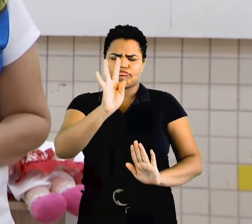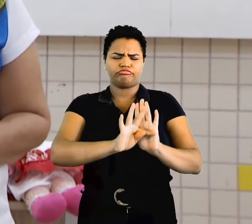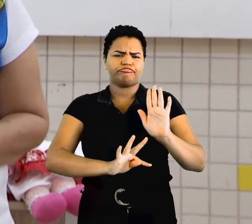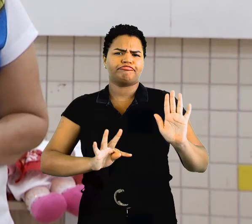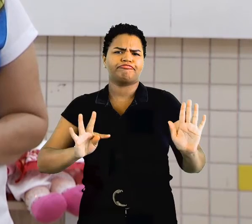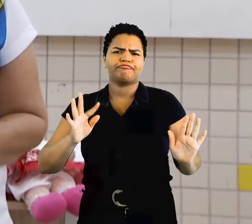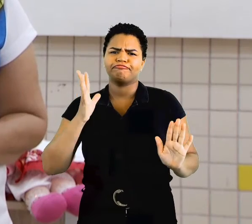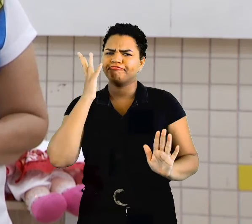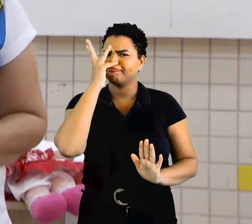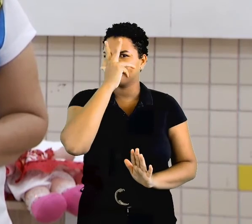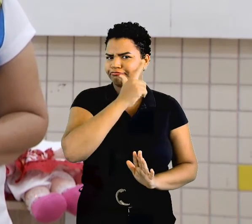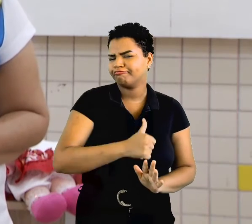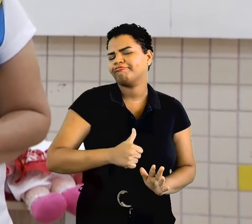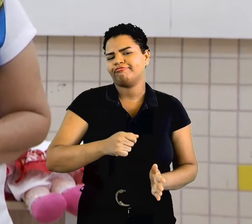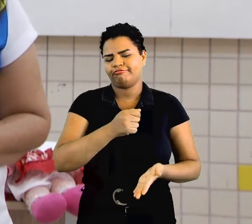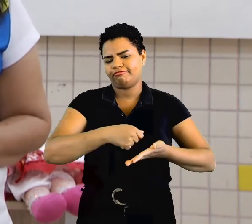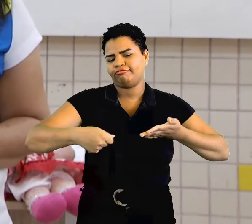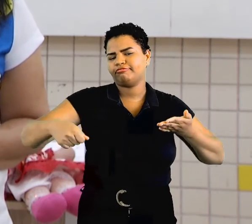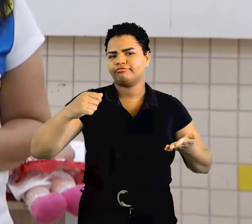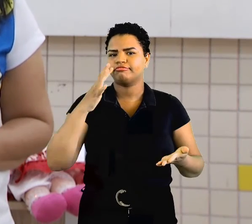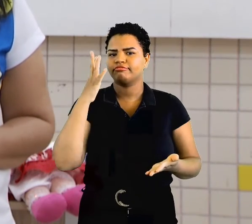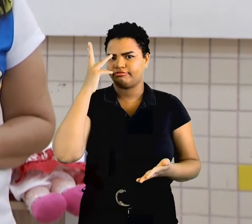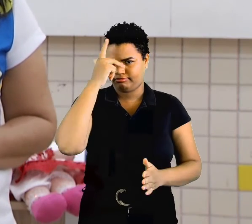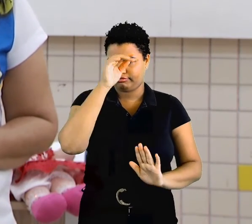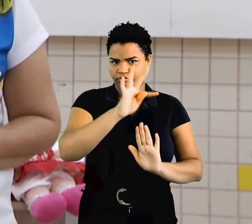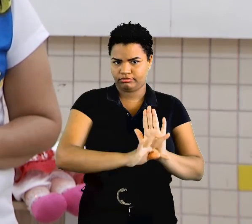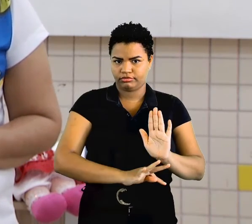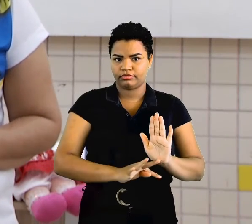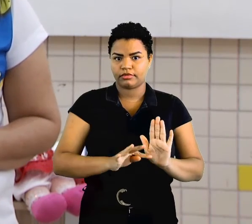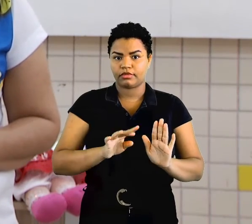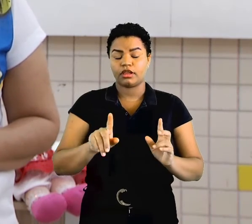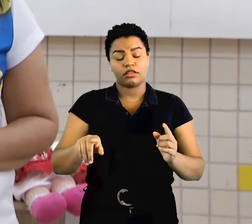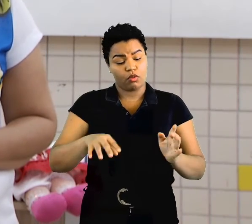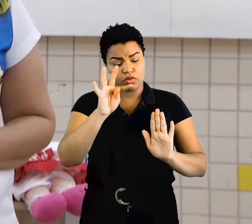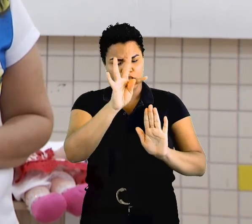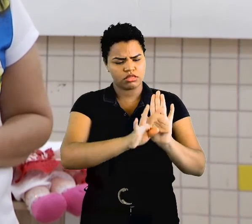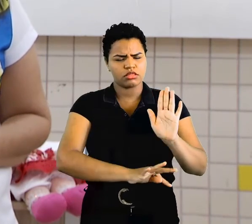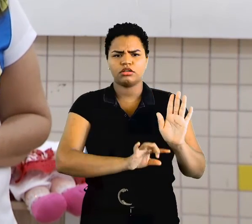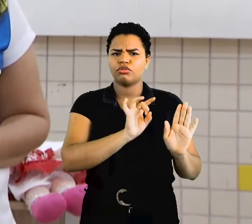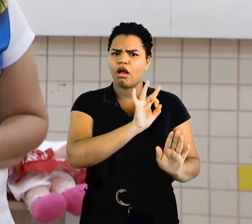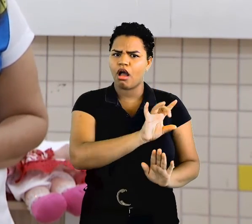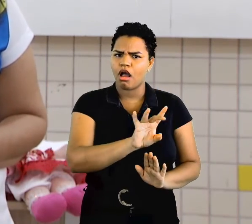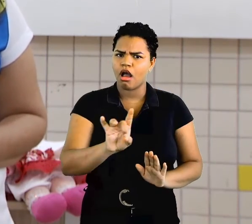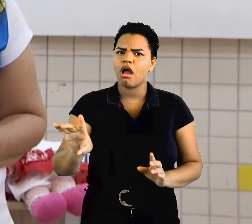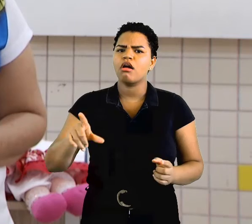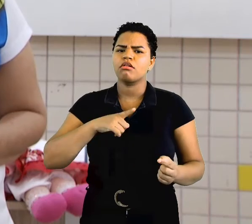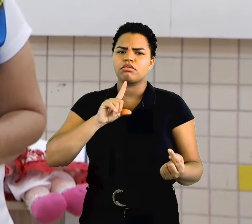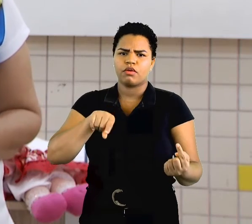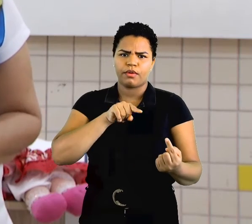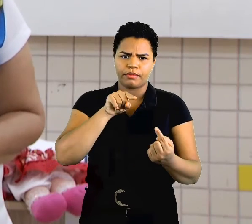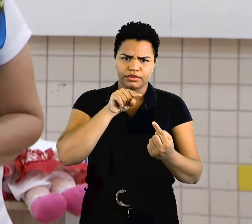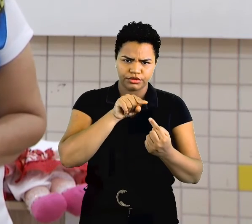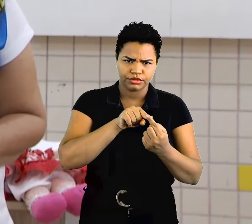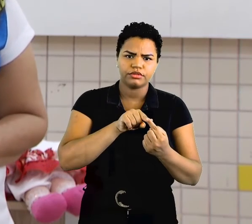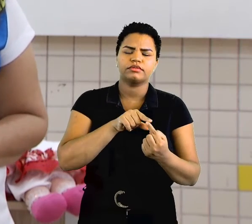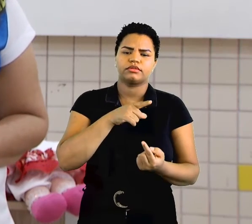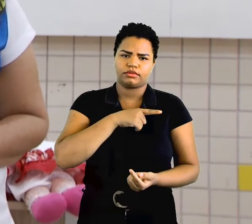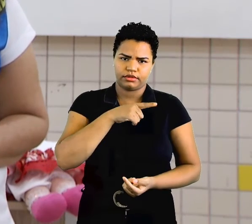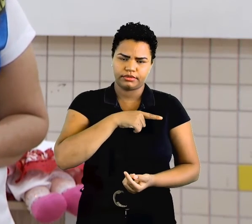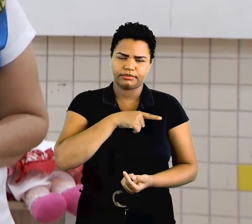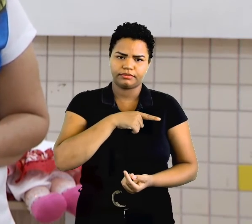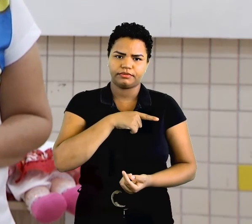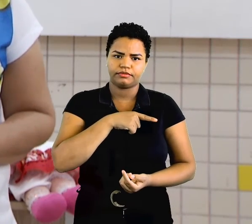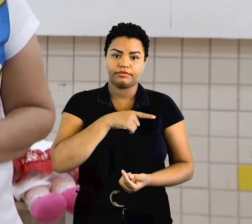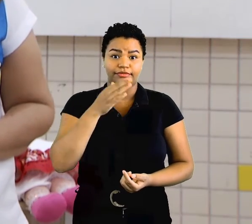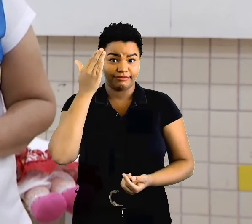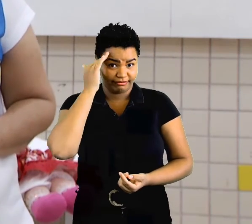textos. E que cada texto vem o seu objetivo, vem a sua finalidade, vem a sua etapa. Então vocês entenderam